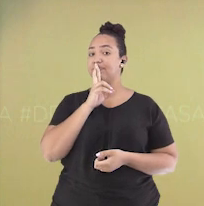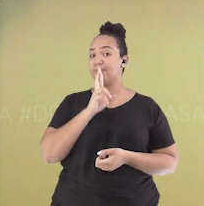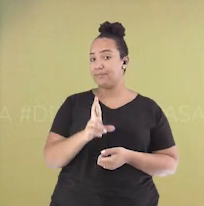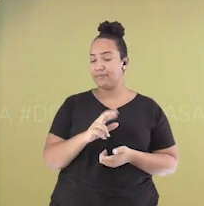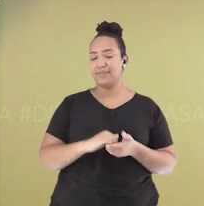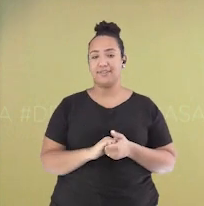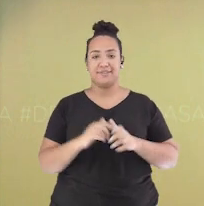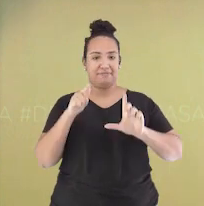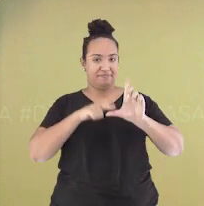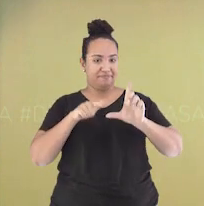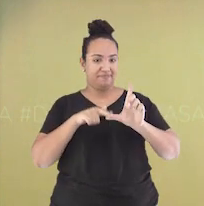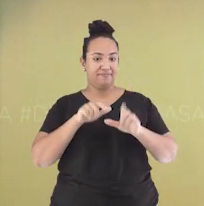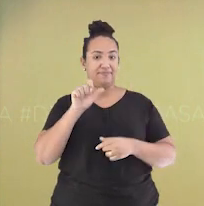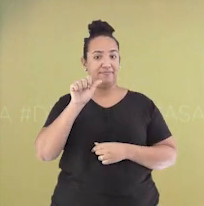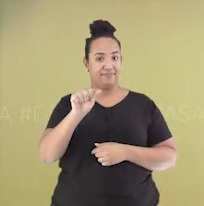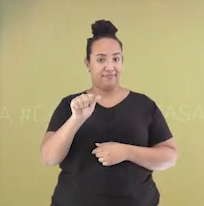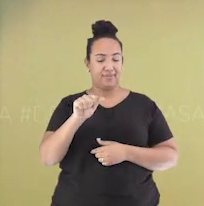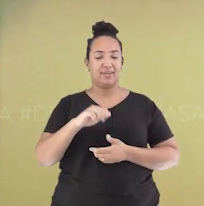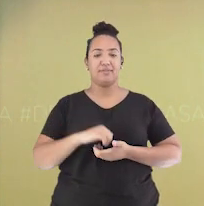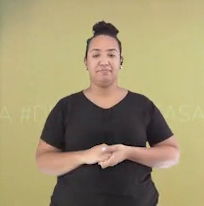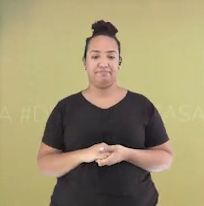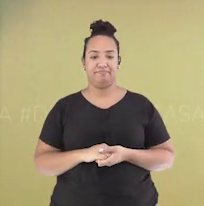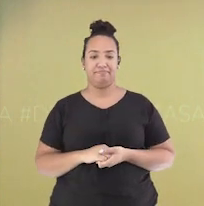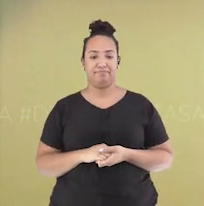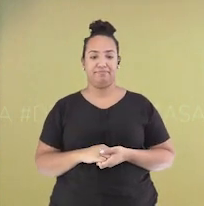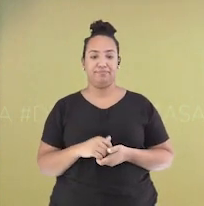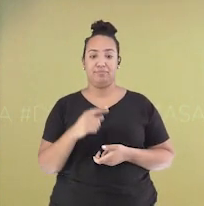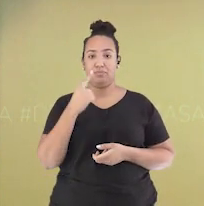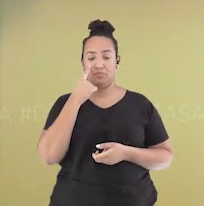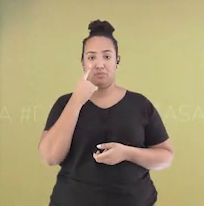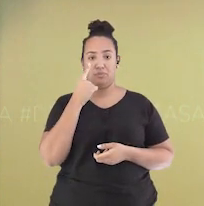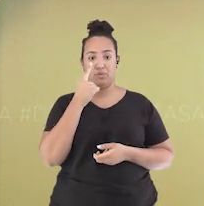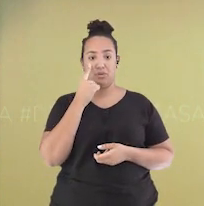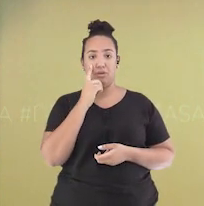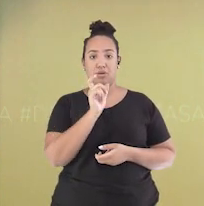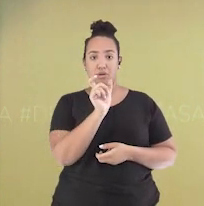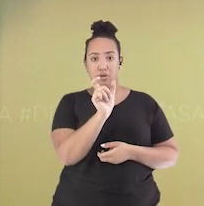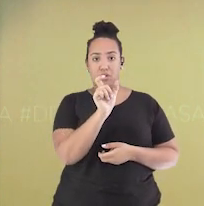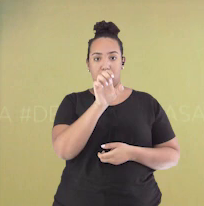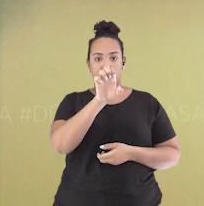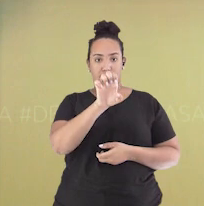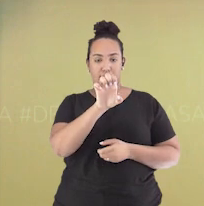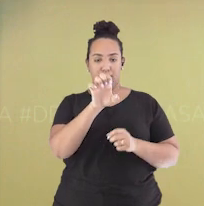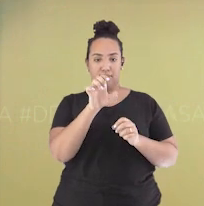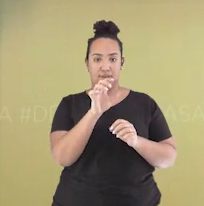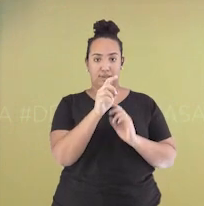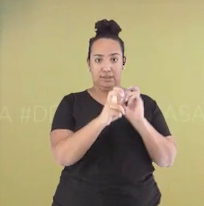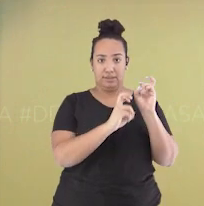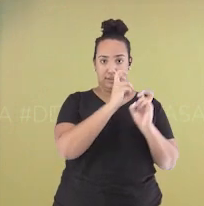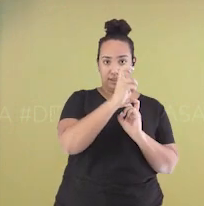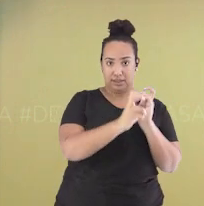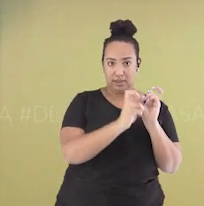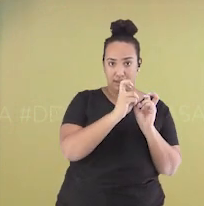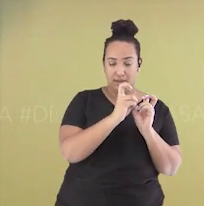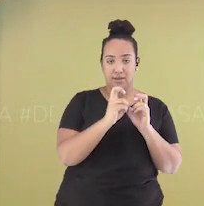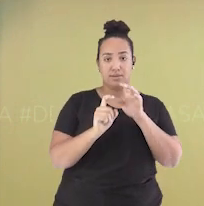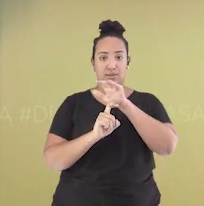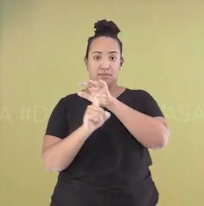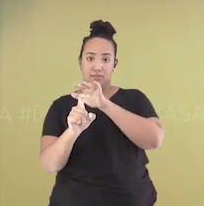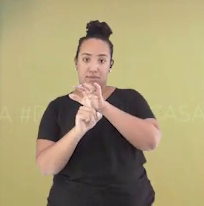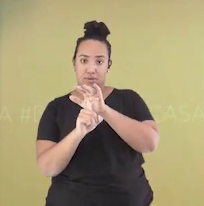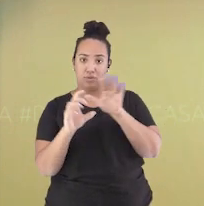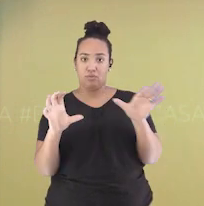Resposta da questão número 1. Letra A, aditivas. No primeiro caso, nós temos a conjunção E, que une as